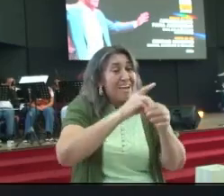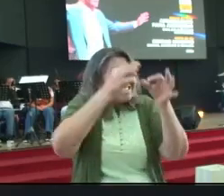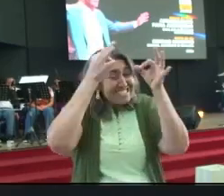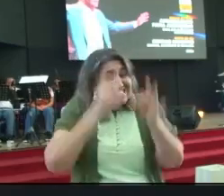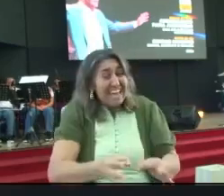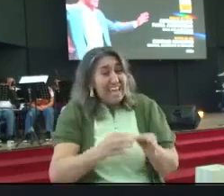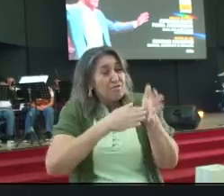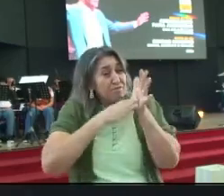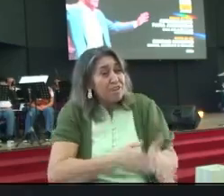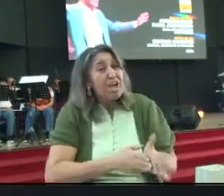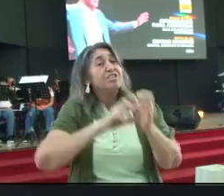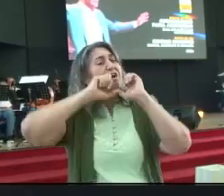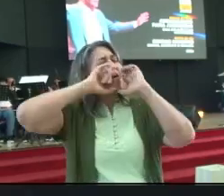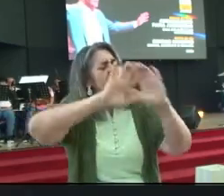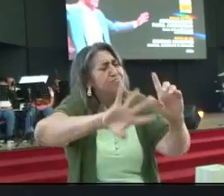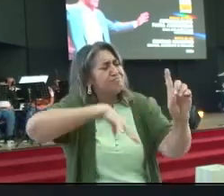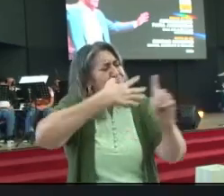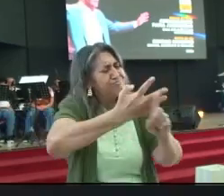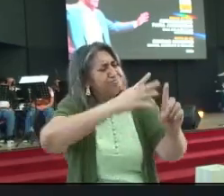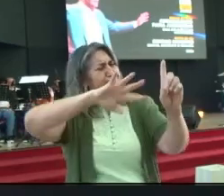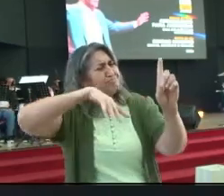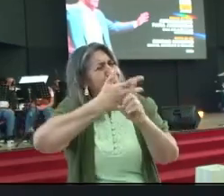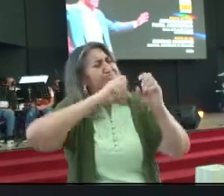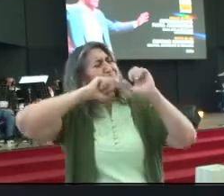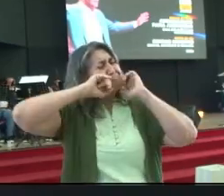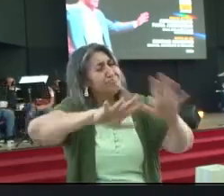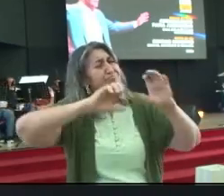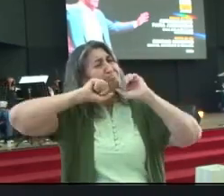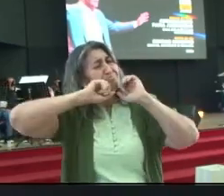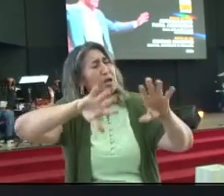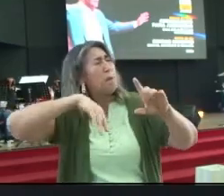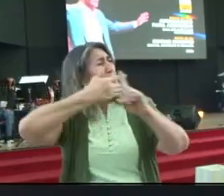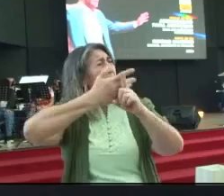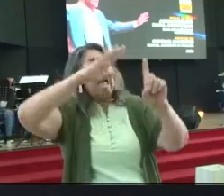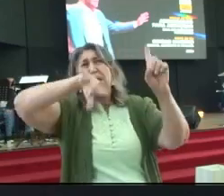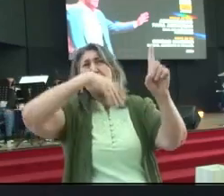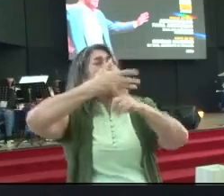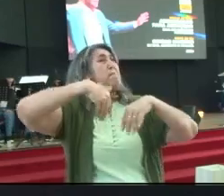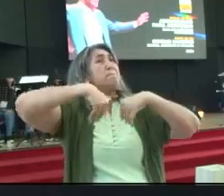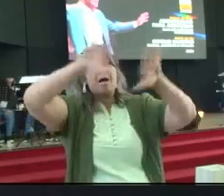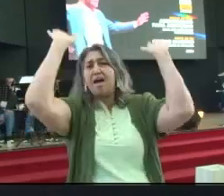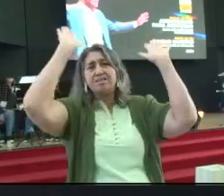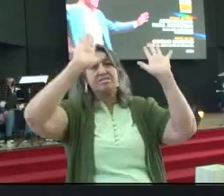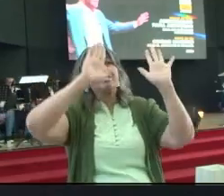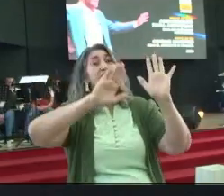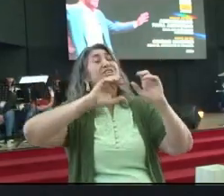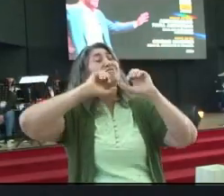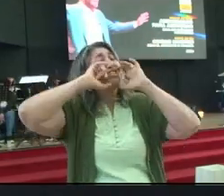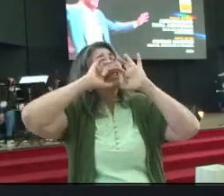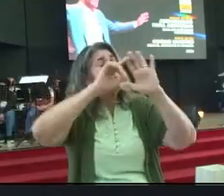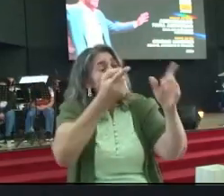abençoada, porque Deus vai abrir a janela dos céus e vai te